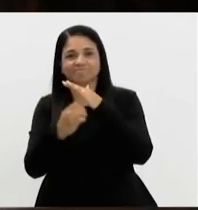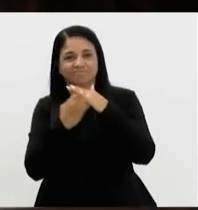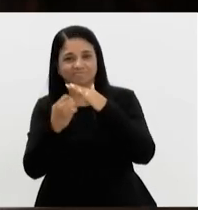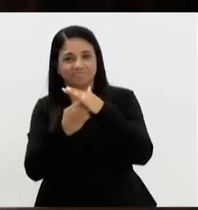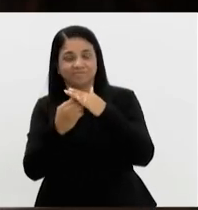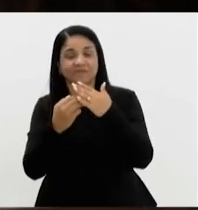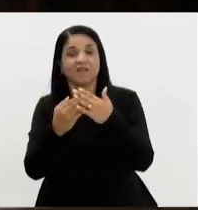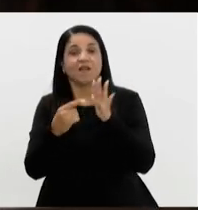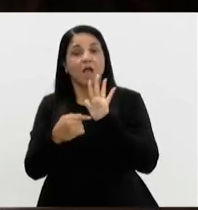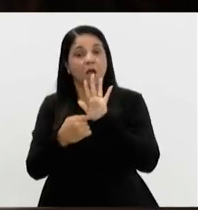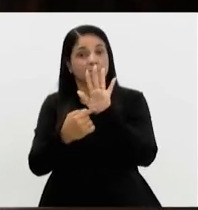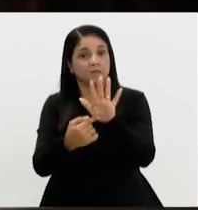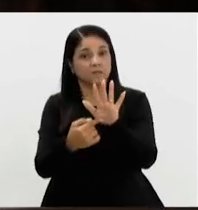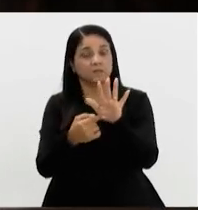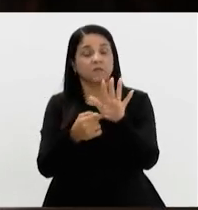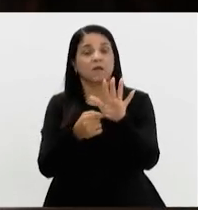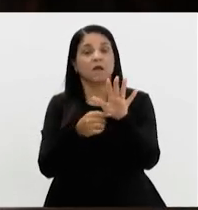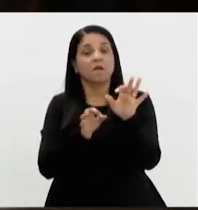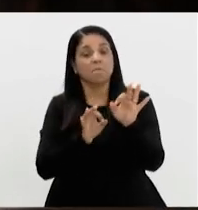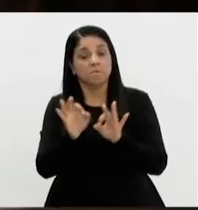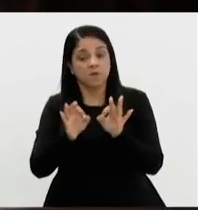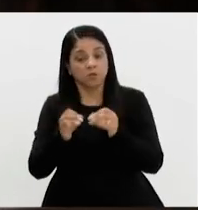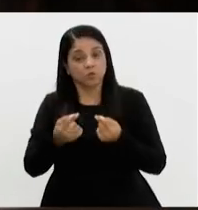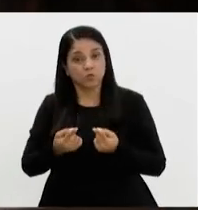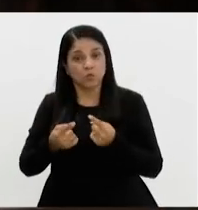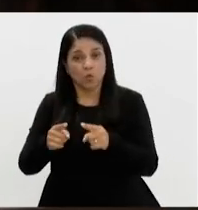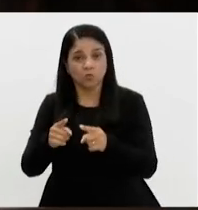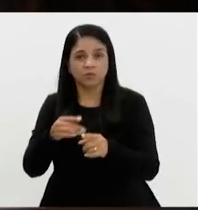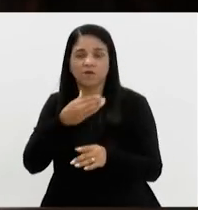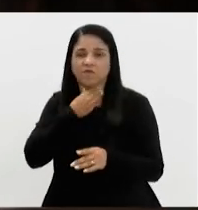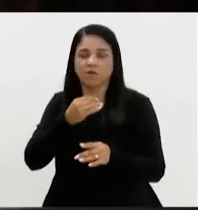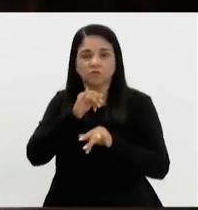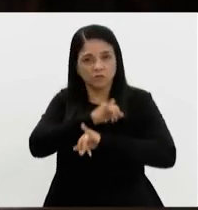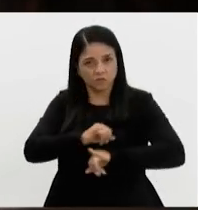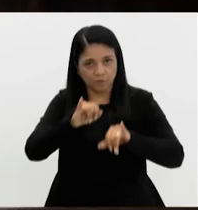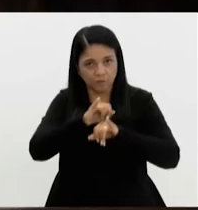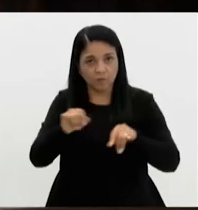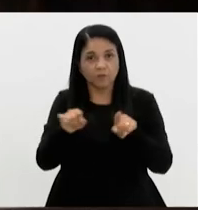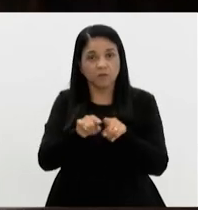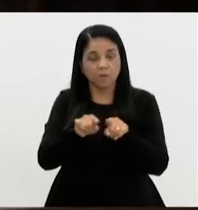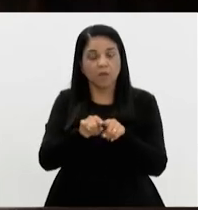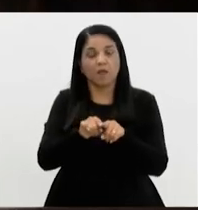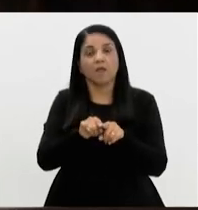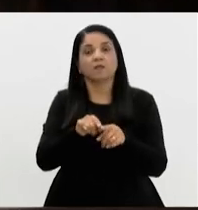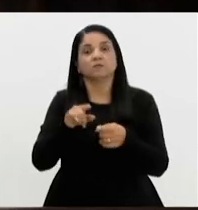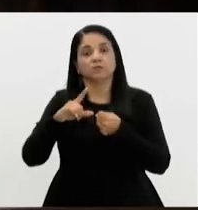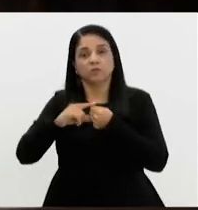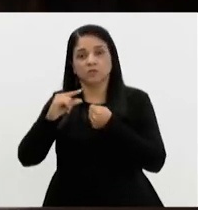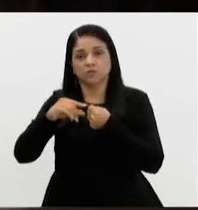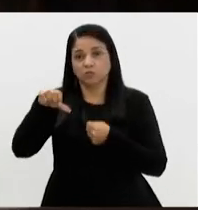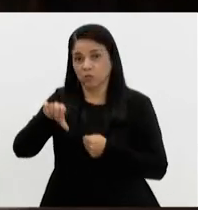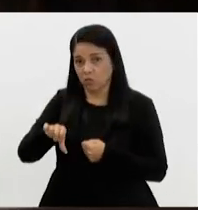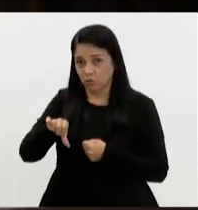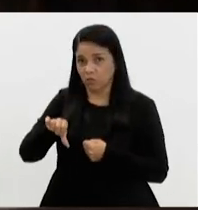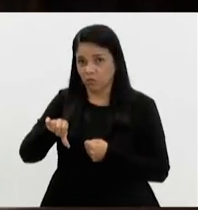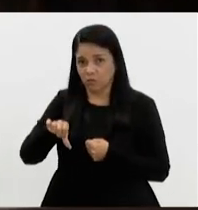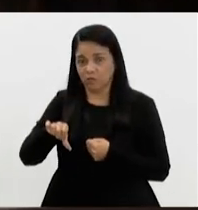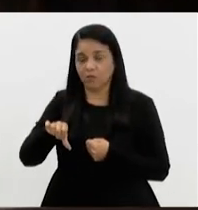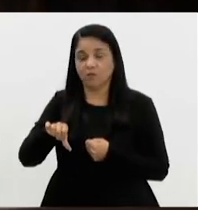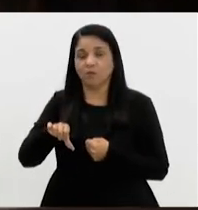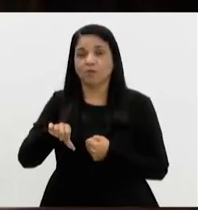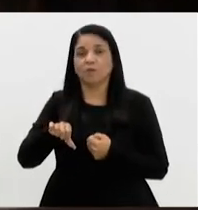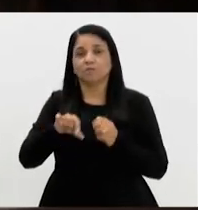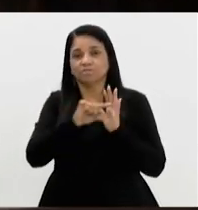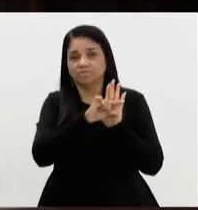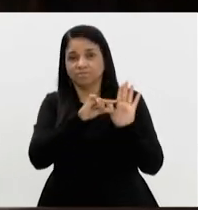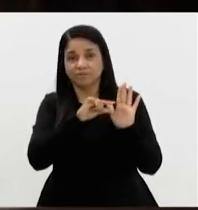apresentarem planos de combate a desinformação e mais longe ainda conforme dispõe o artigo 9 é há